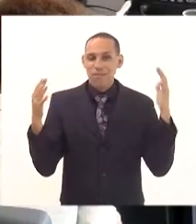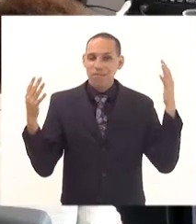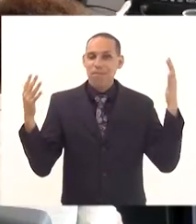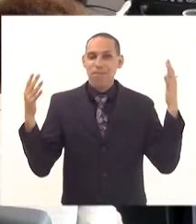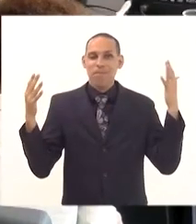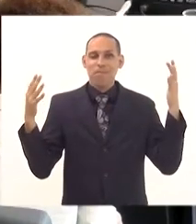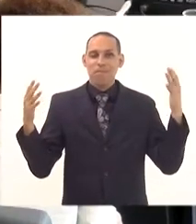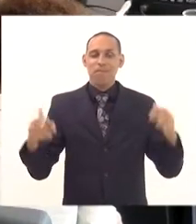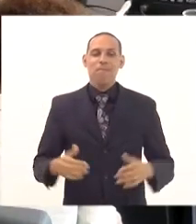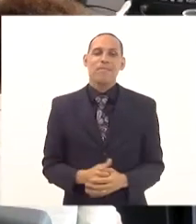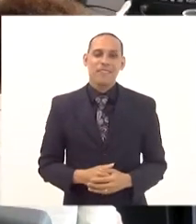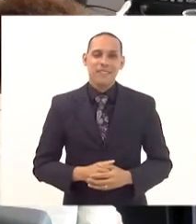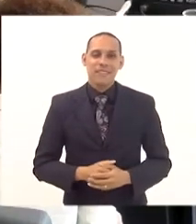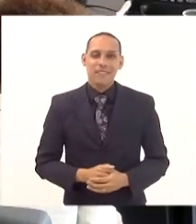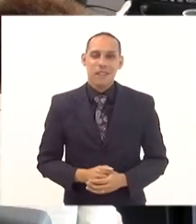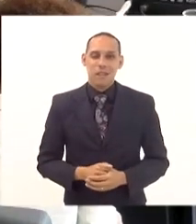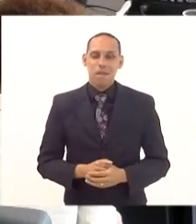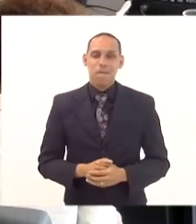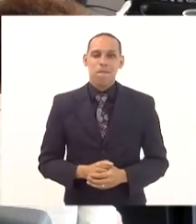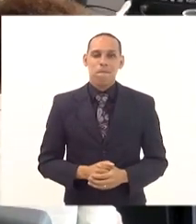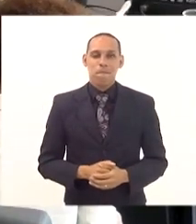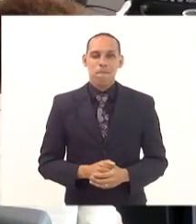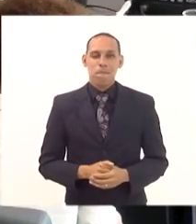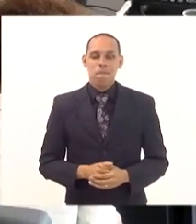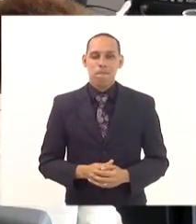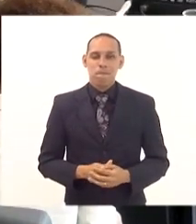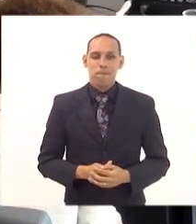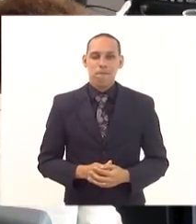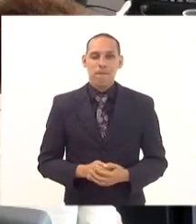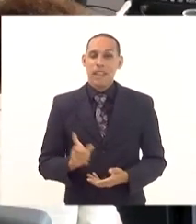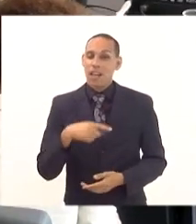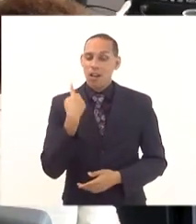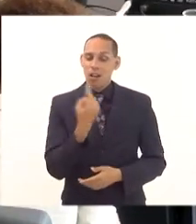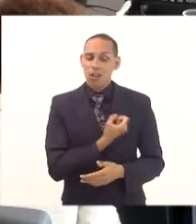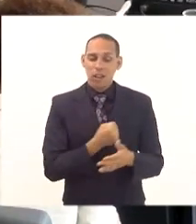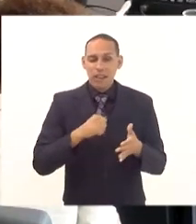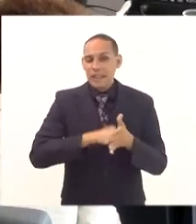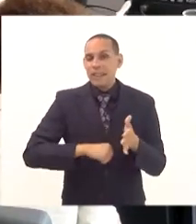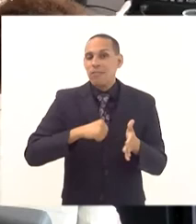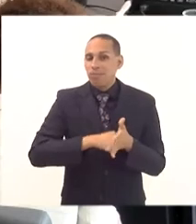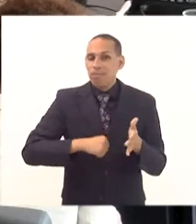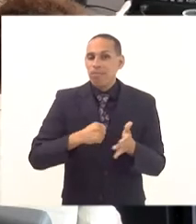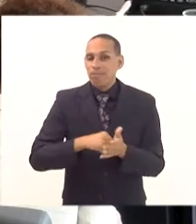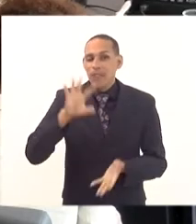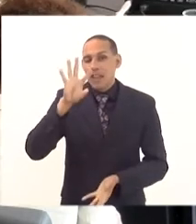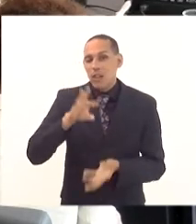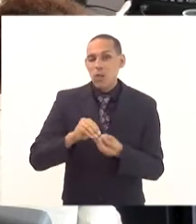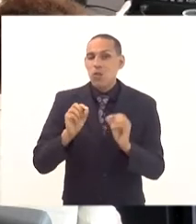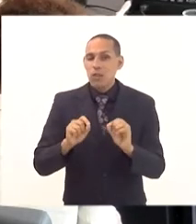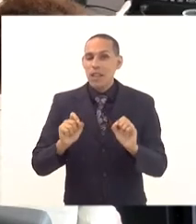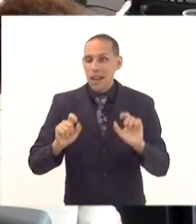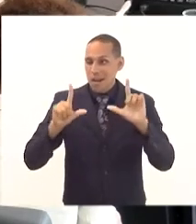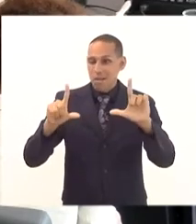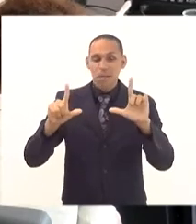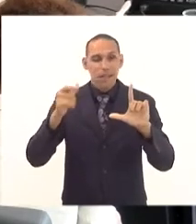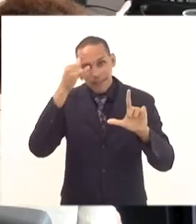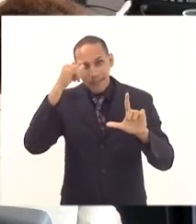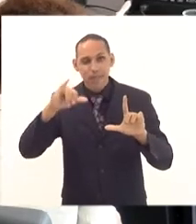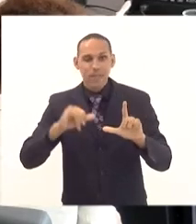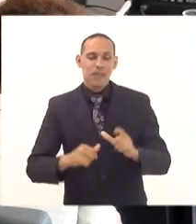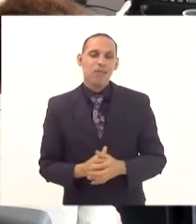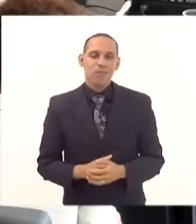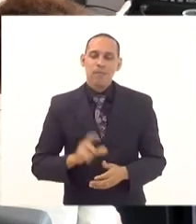roça e é a nossa luta em síntese evitar que essa placa seja fixada